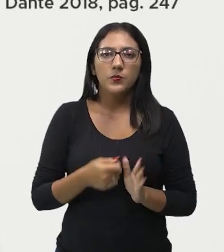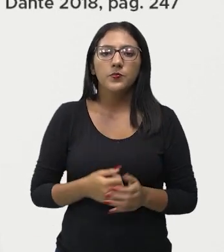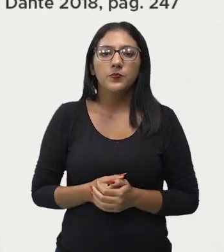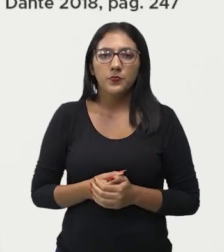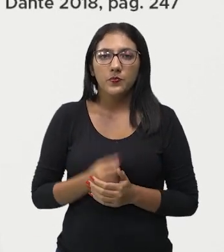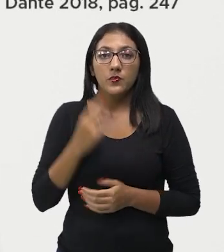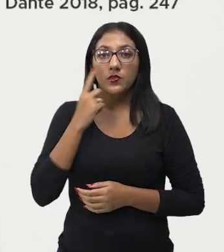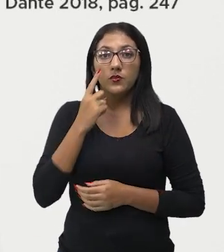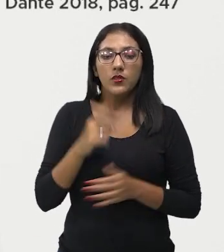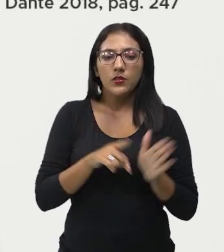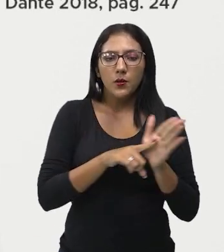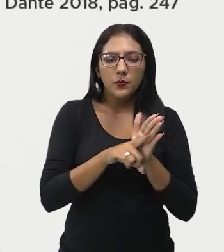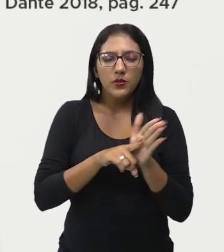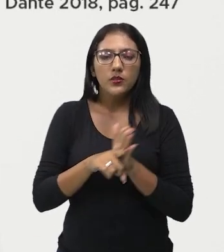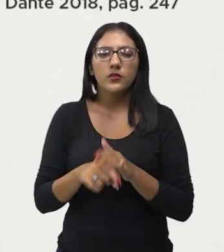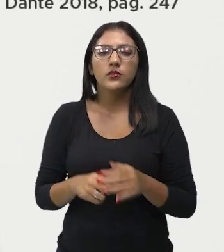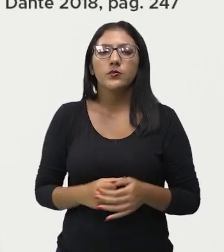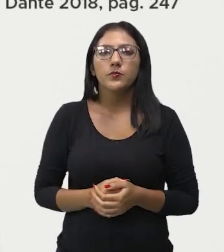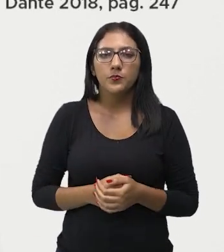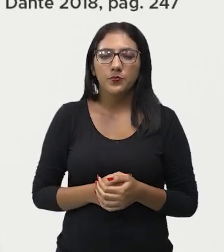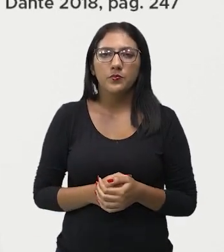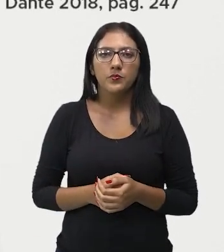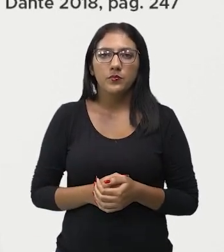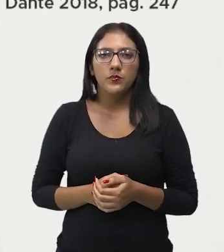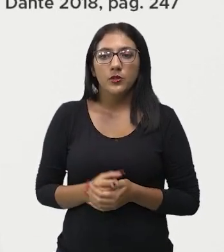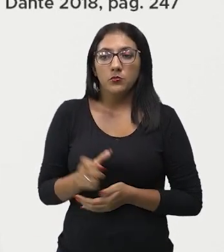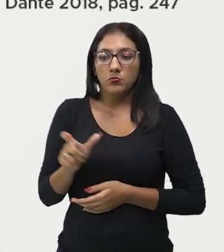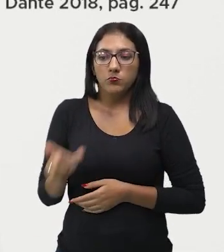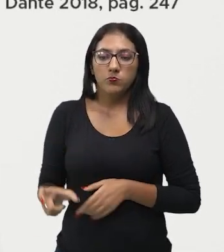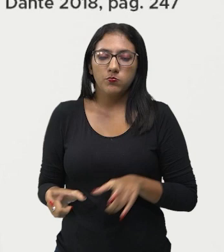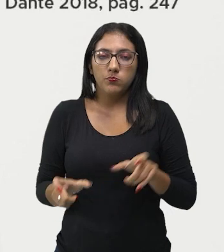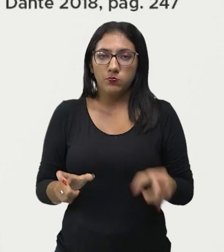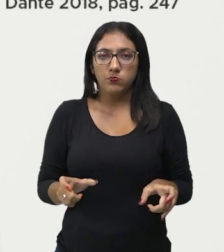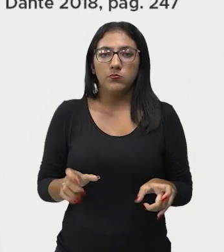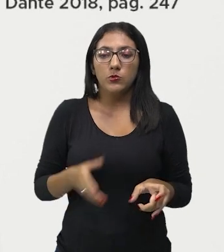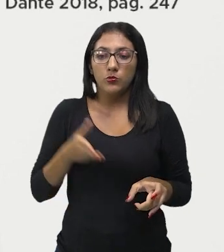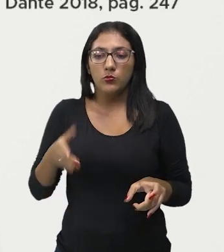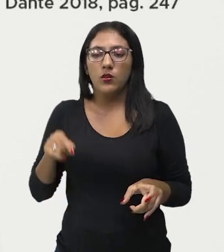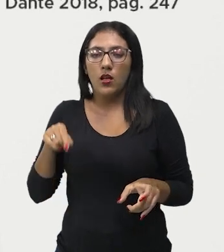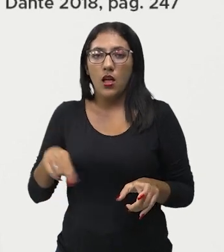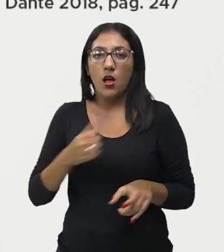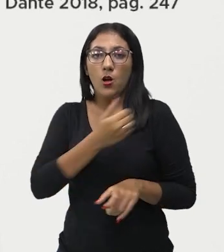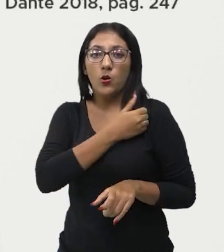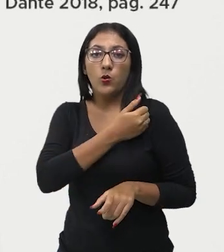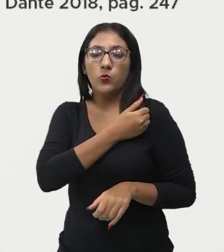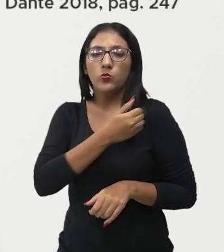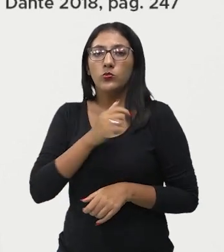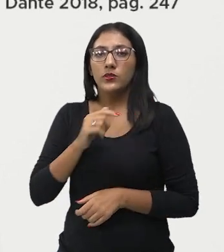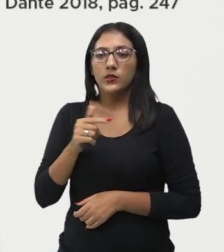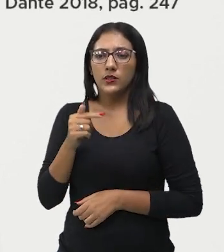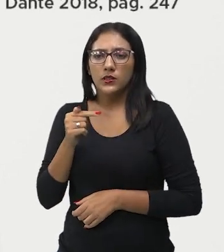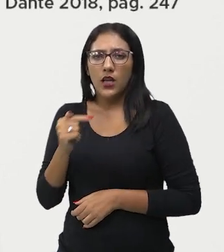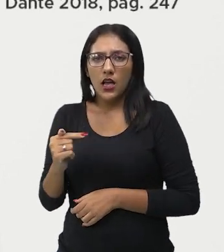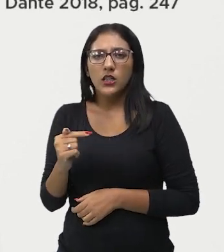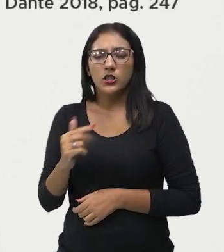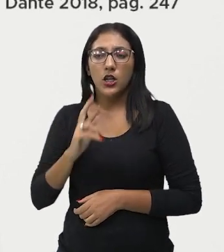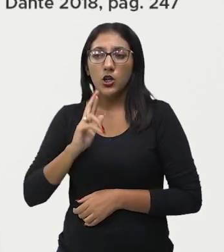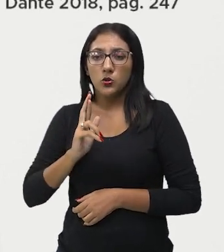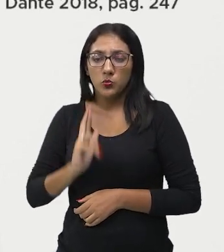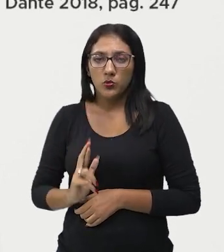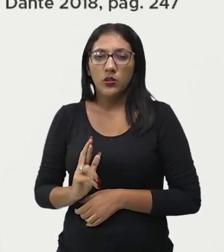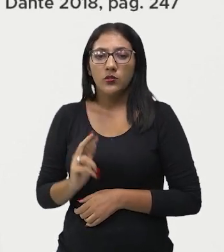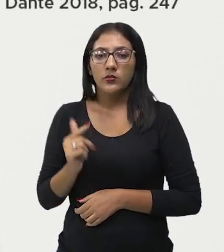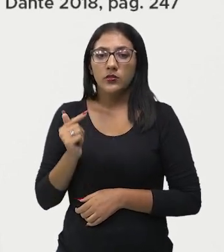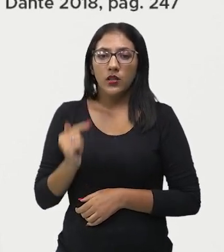nessa pesquisa, pessoal, 7 alunos, olha só, 7 alunos responderam natação. Então,